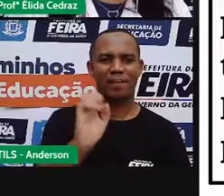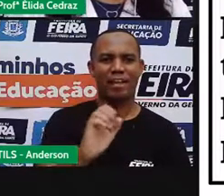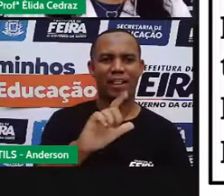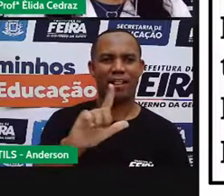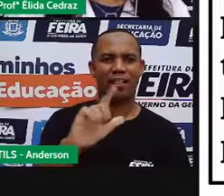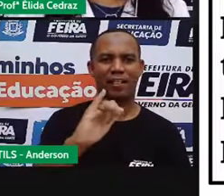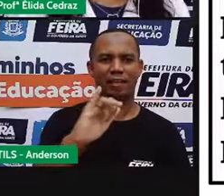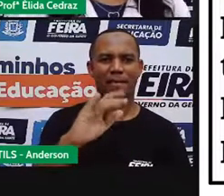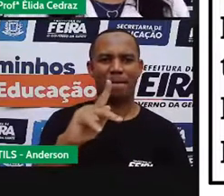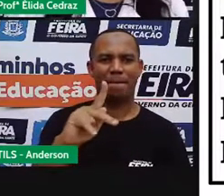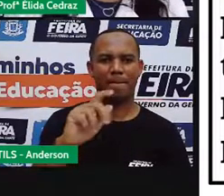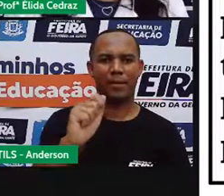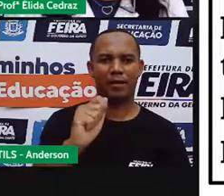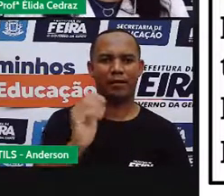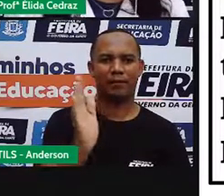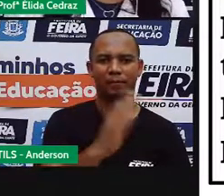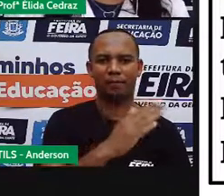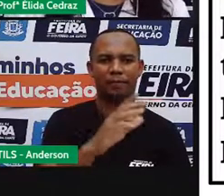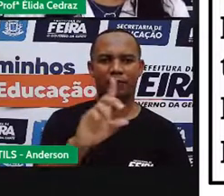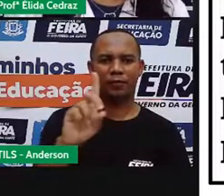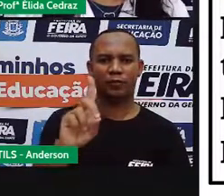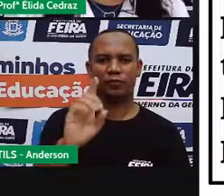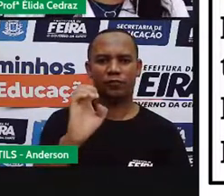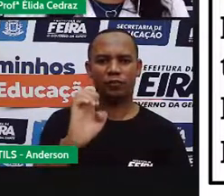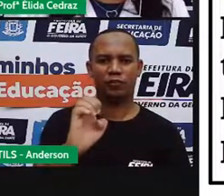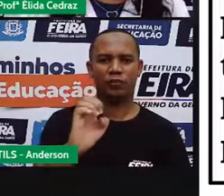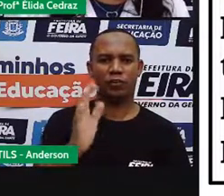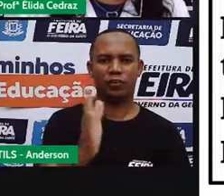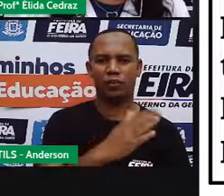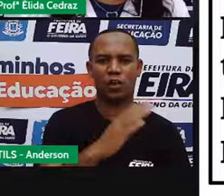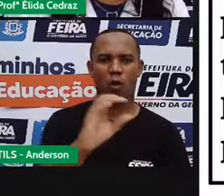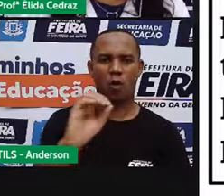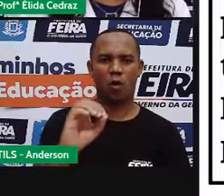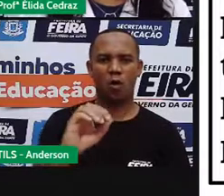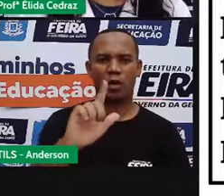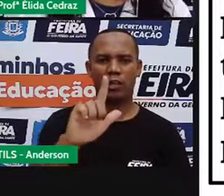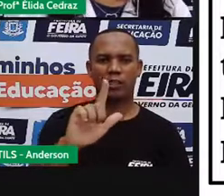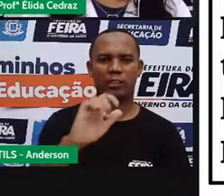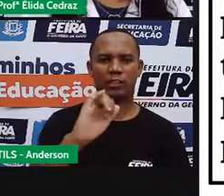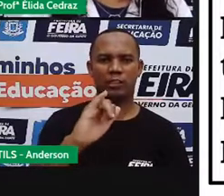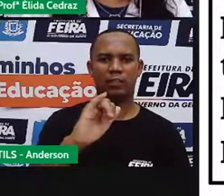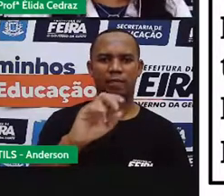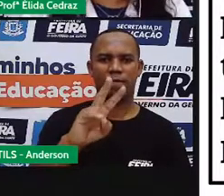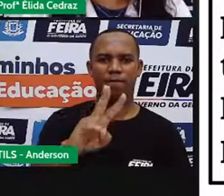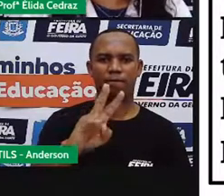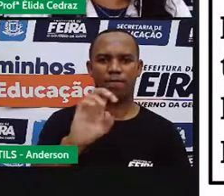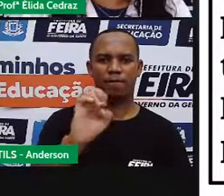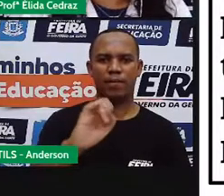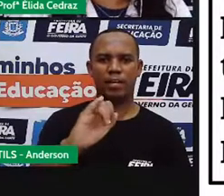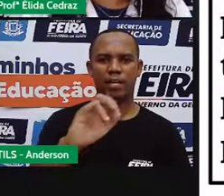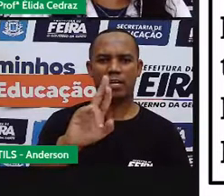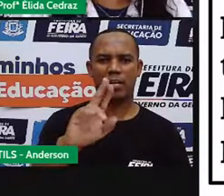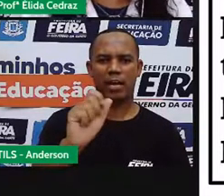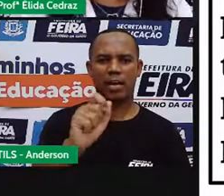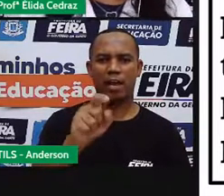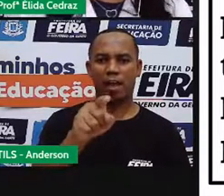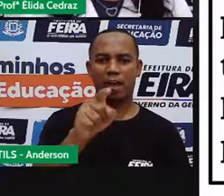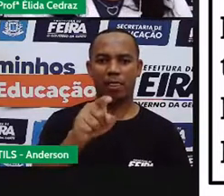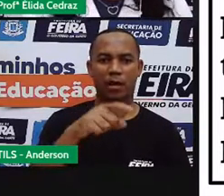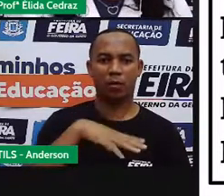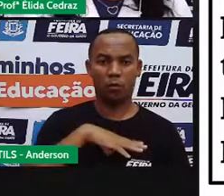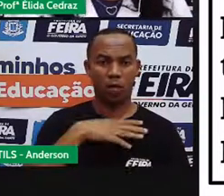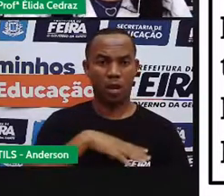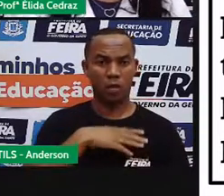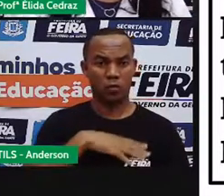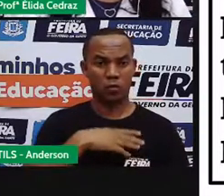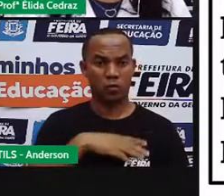É baiana, negra, natural da ilha de Itaparica,